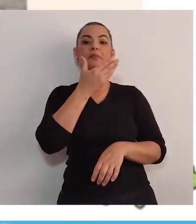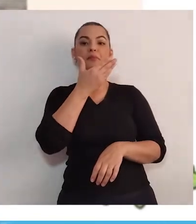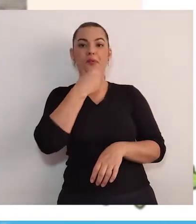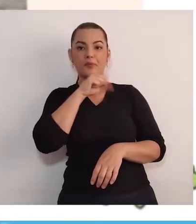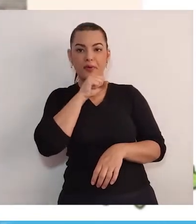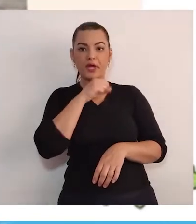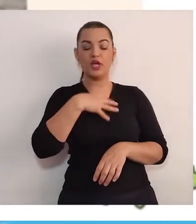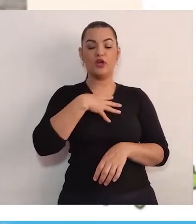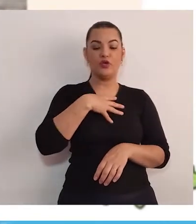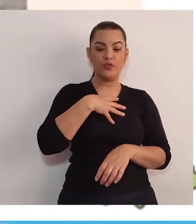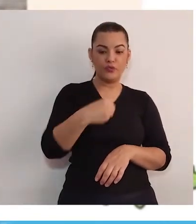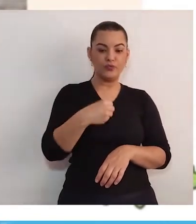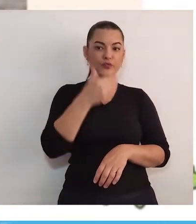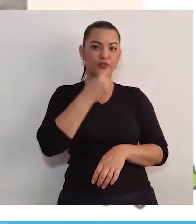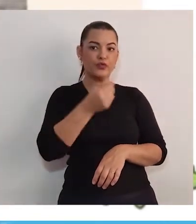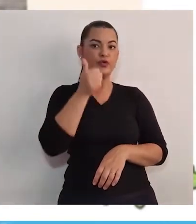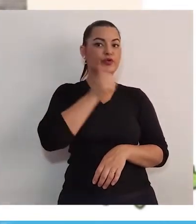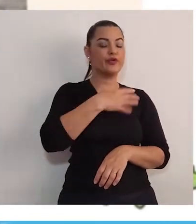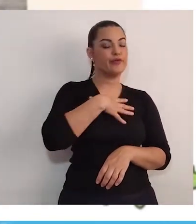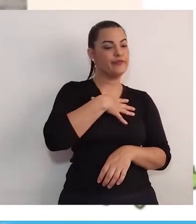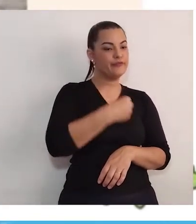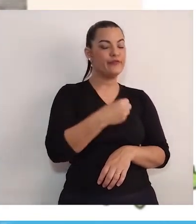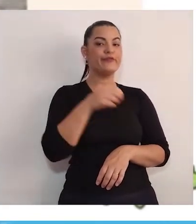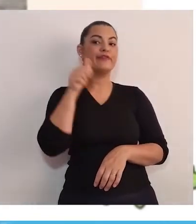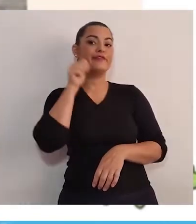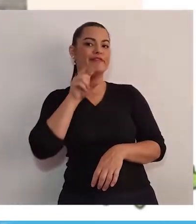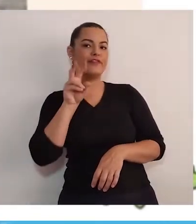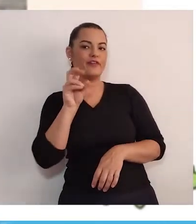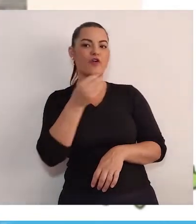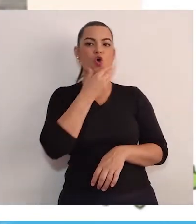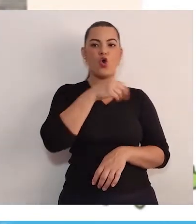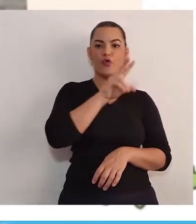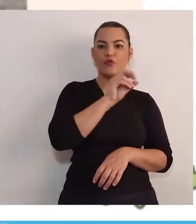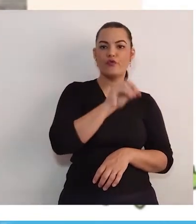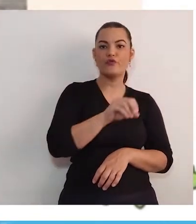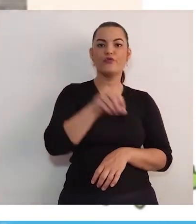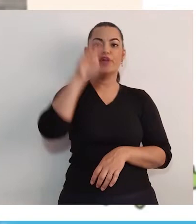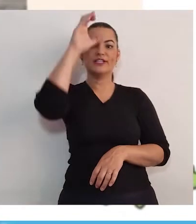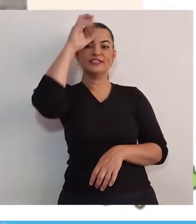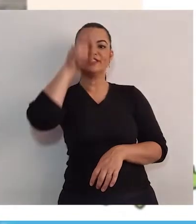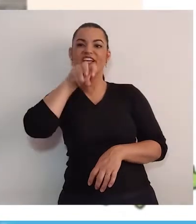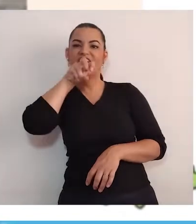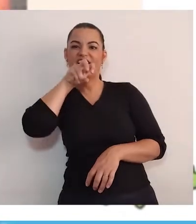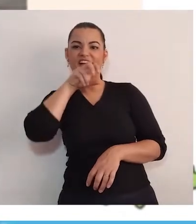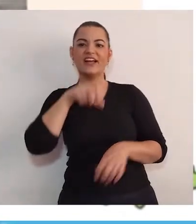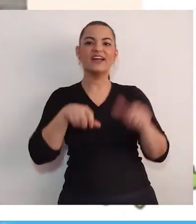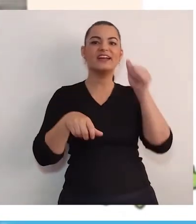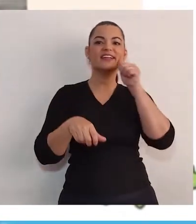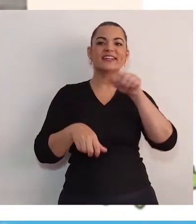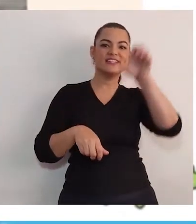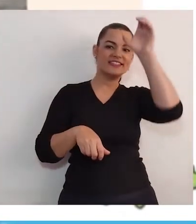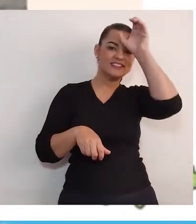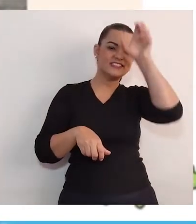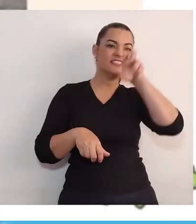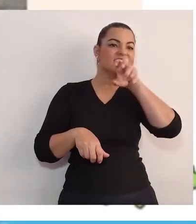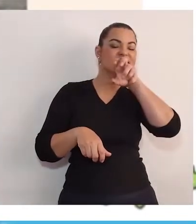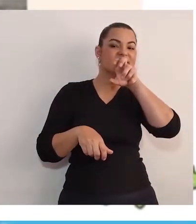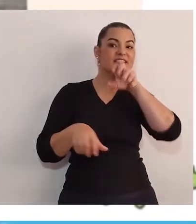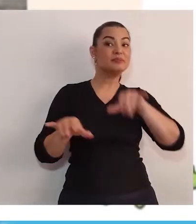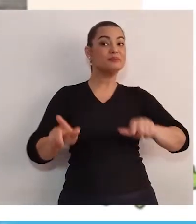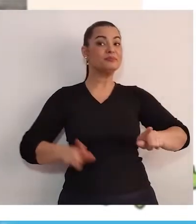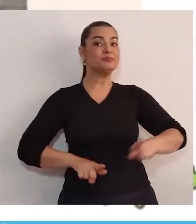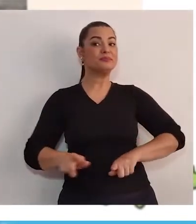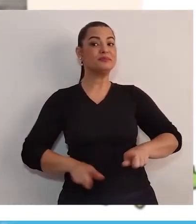a filha, a avó, o avô, o tio dentuço, a tia dentada e uma prima